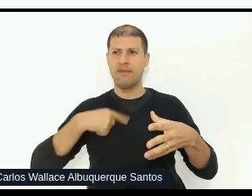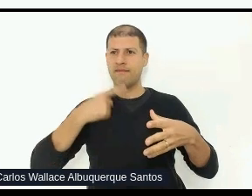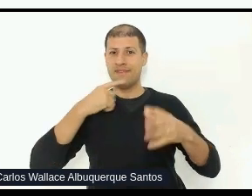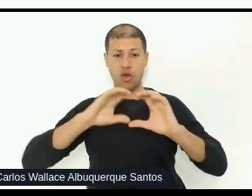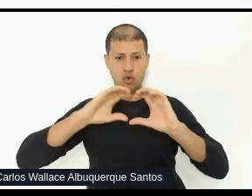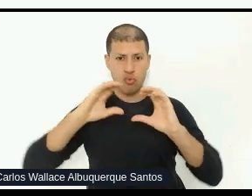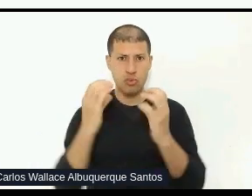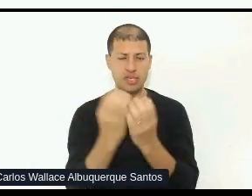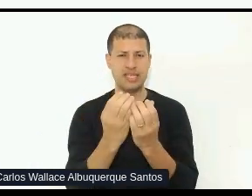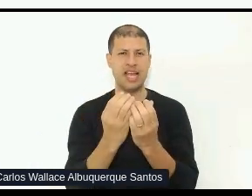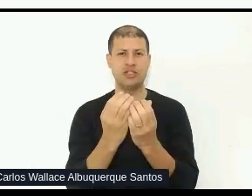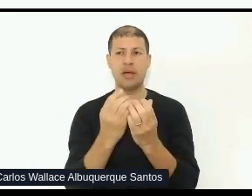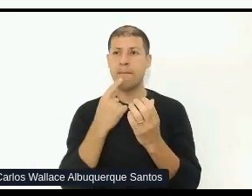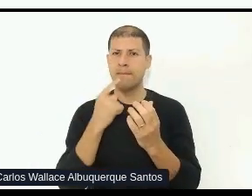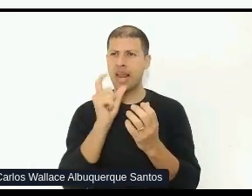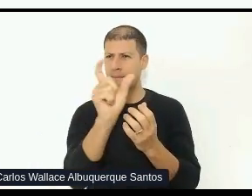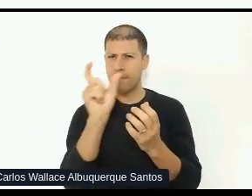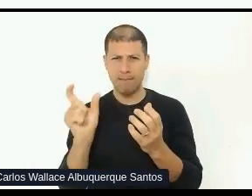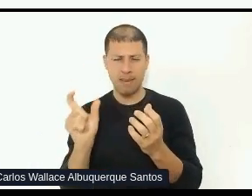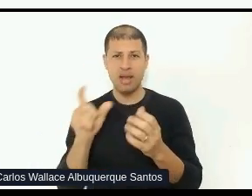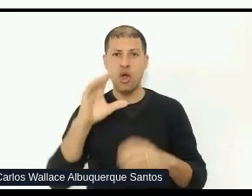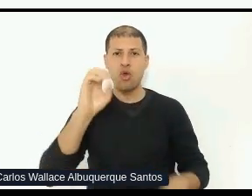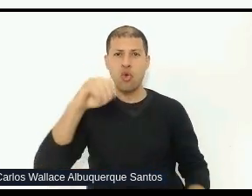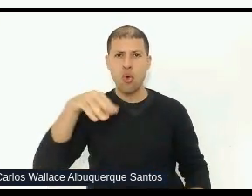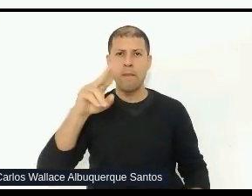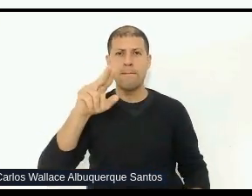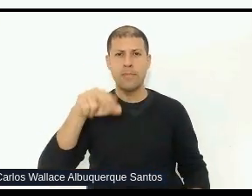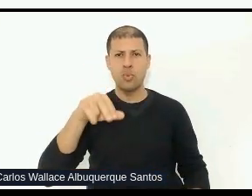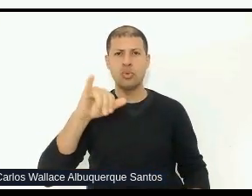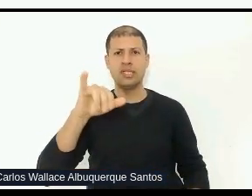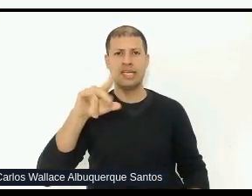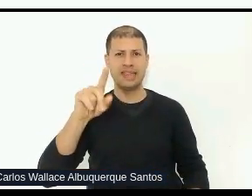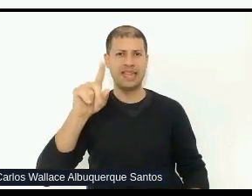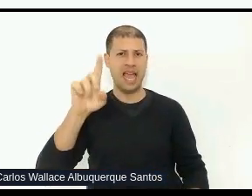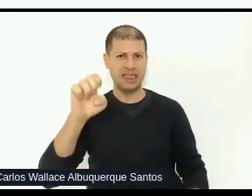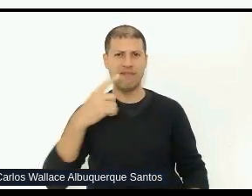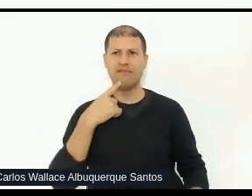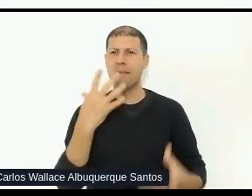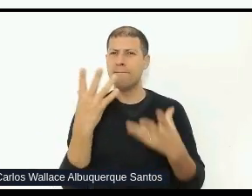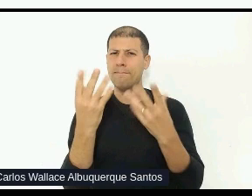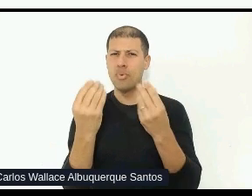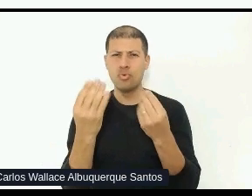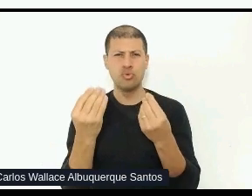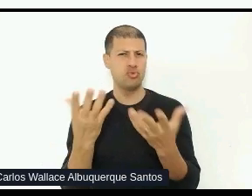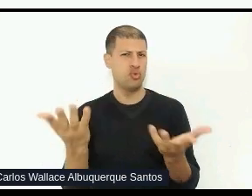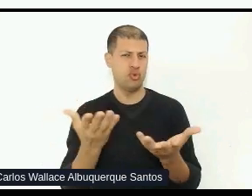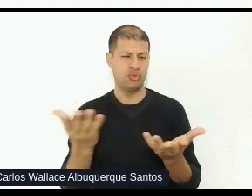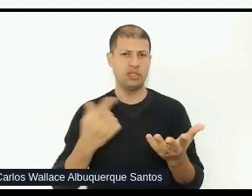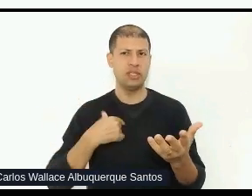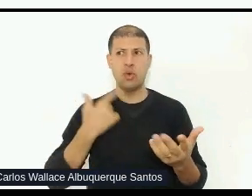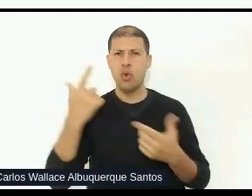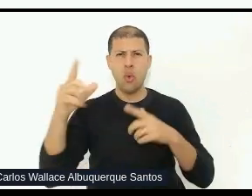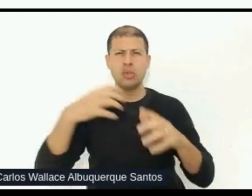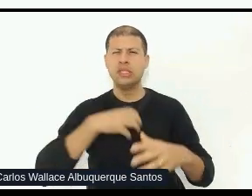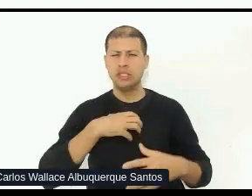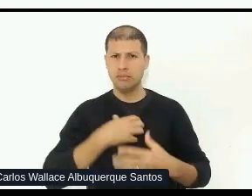essa palavra foi falada muito hoje, desde manhã, né? Eu acho que outros sentimentos emergem,